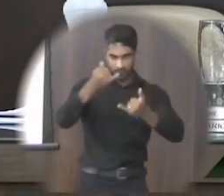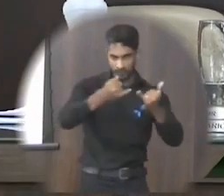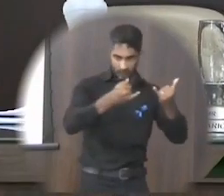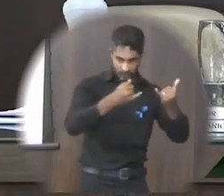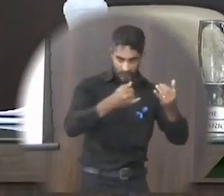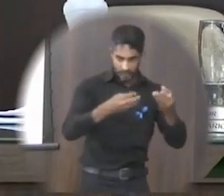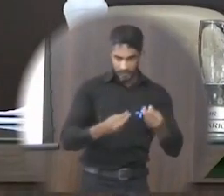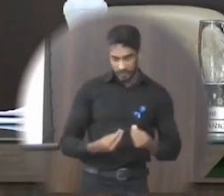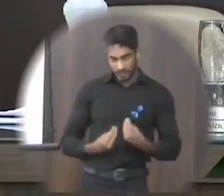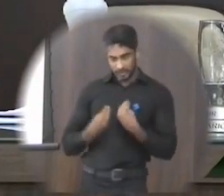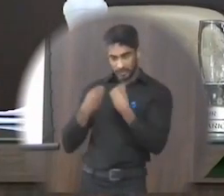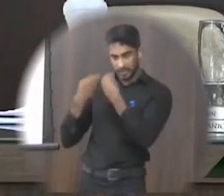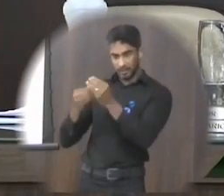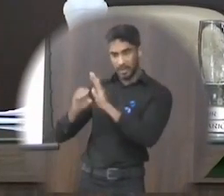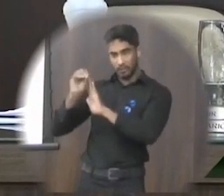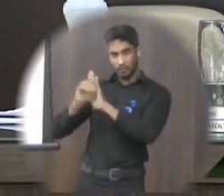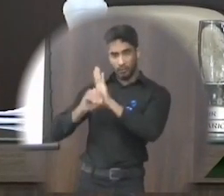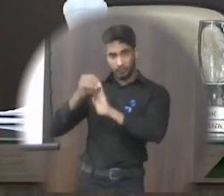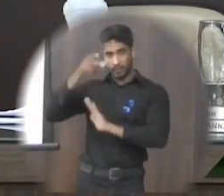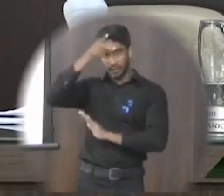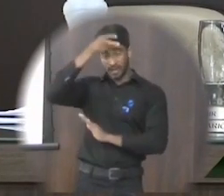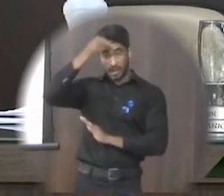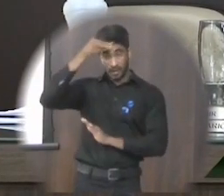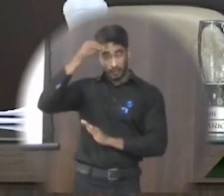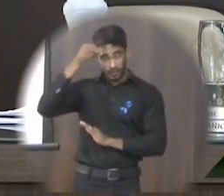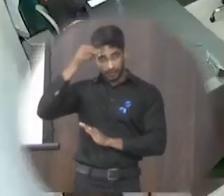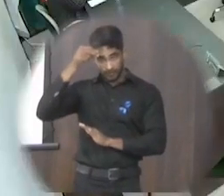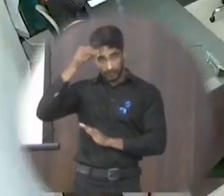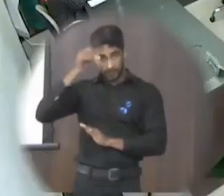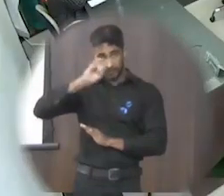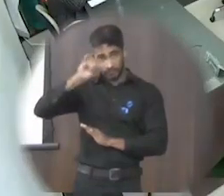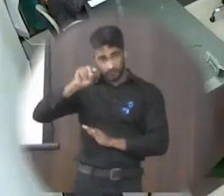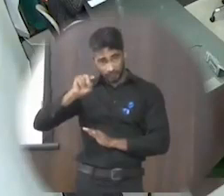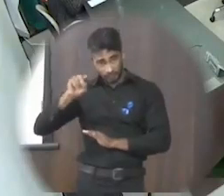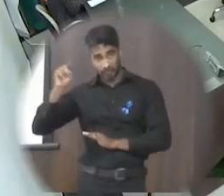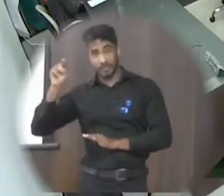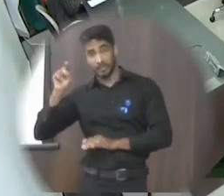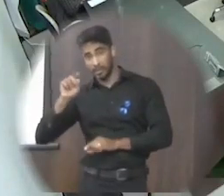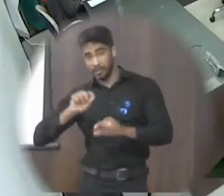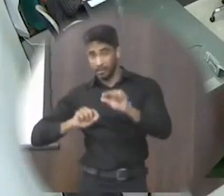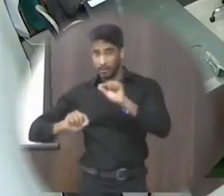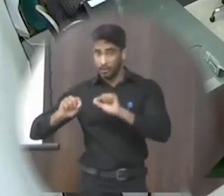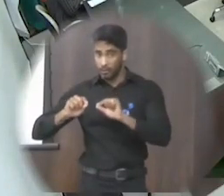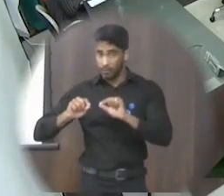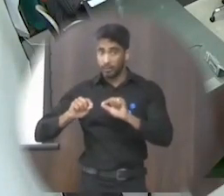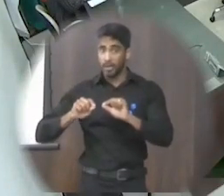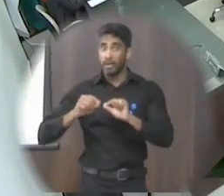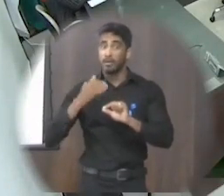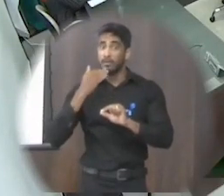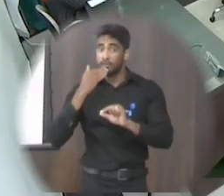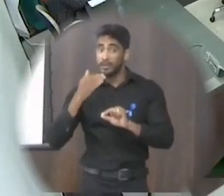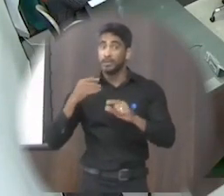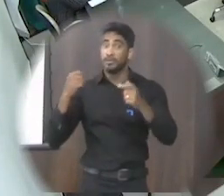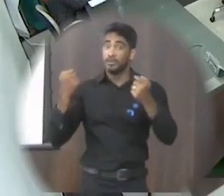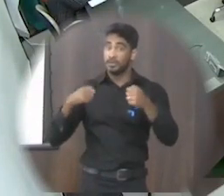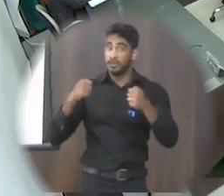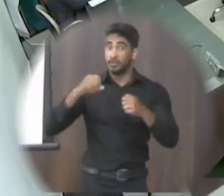seja encaminhado ofício ao prefeito municipal, senhor José Aparecido Mendes Santos, reforçando a indicação